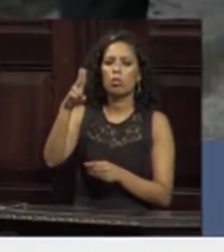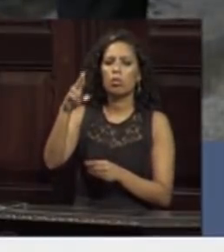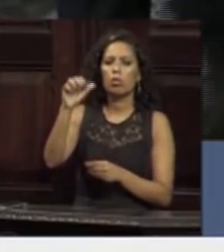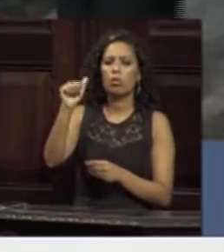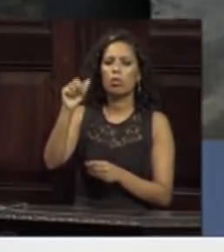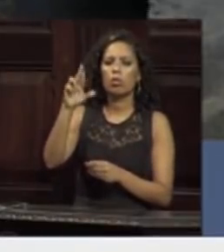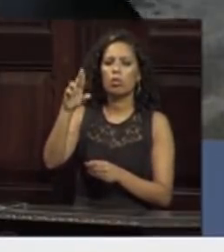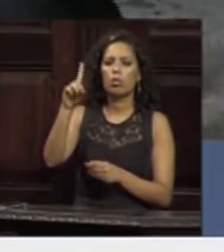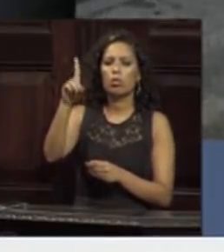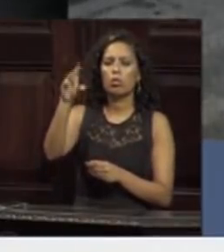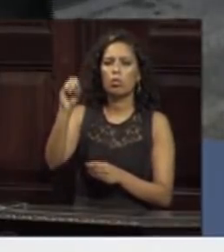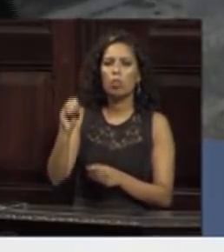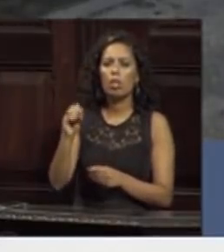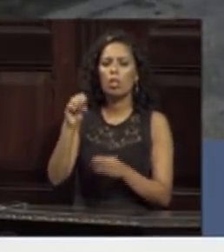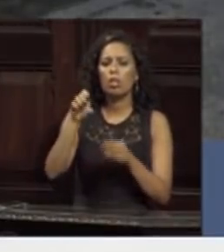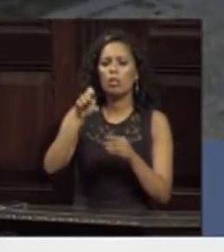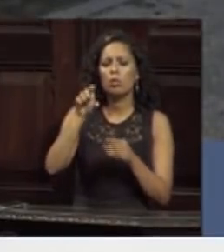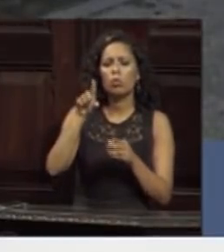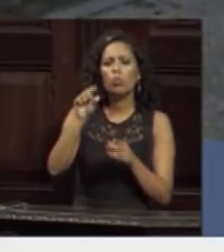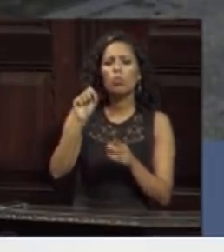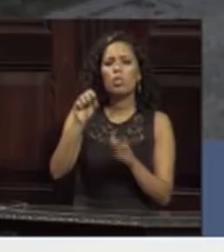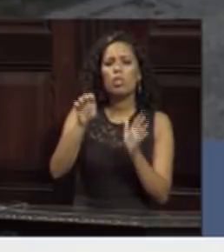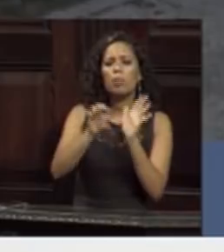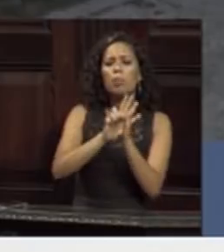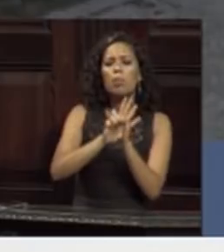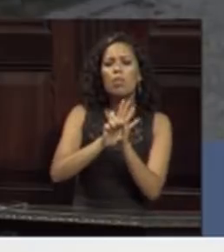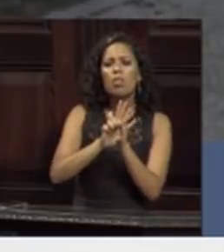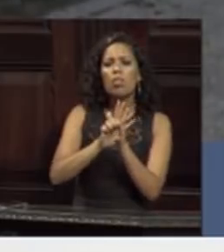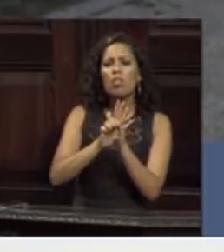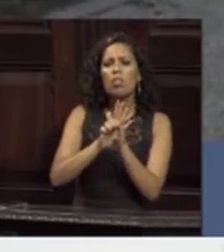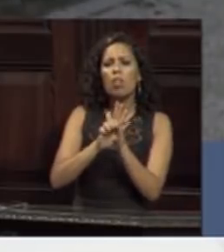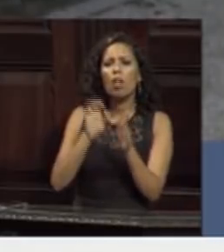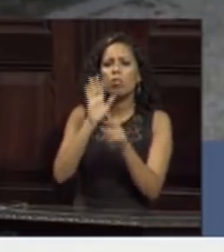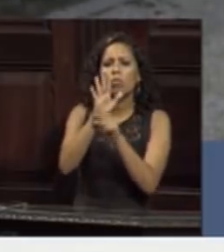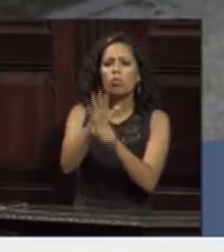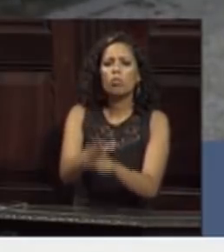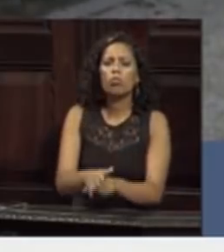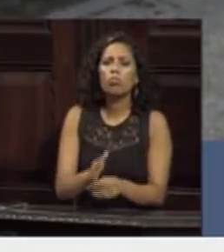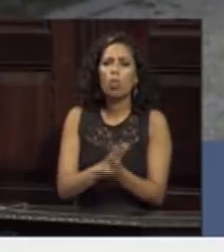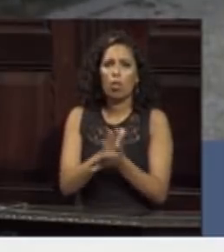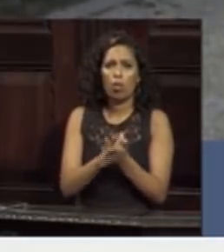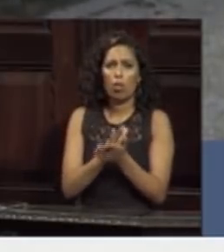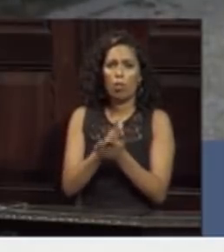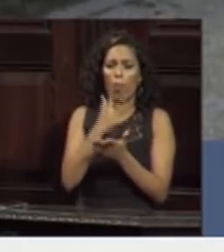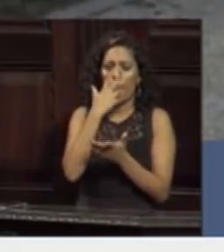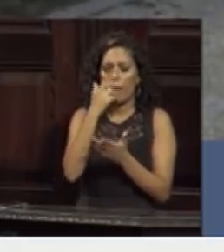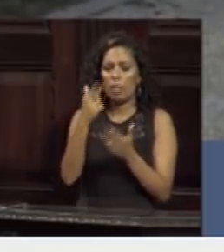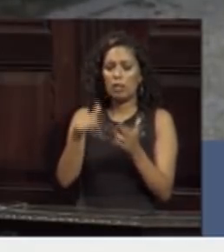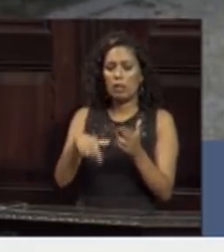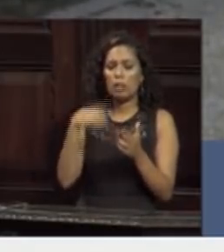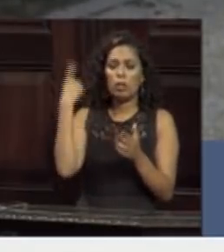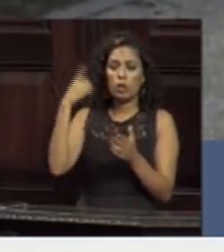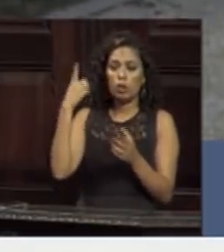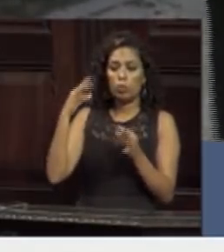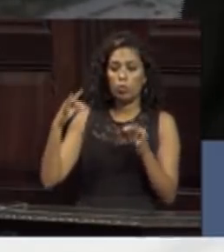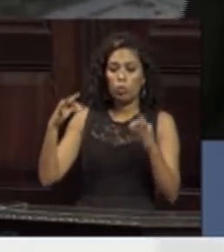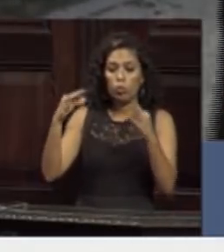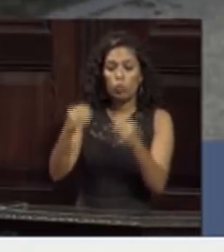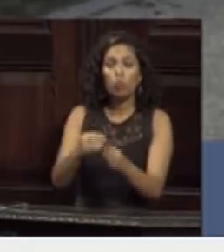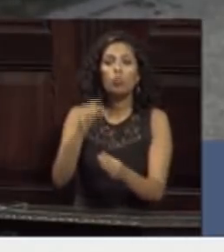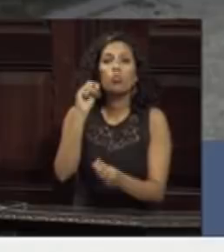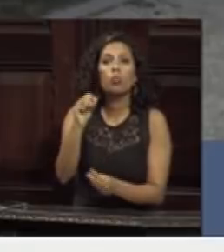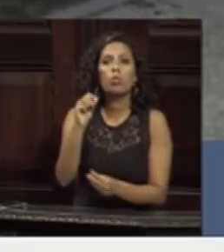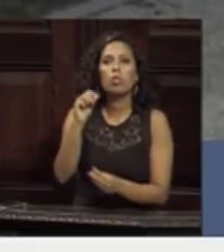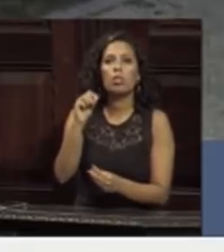também não acrescenta, coloca o parlamento praticamente como fiador do governo. Nós já aprovamos o empréstimo,